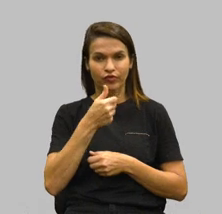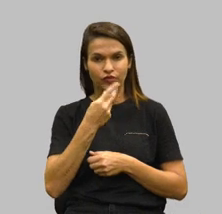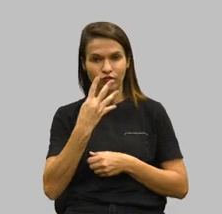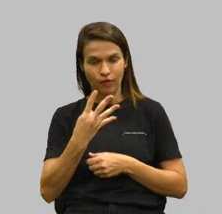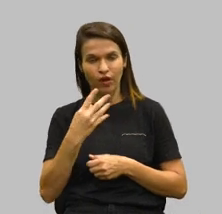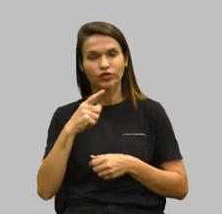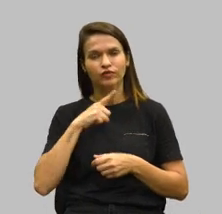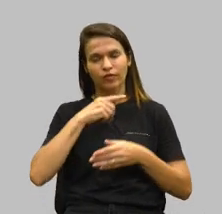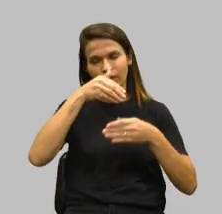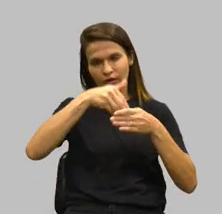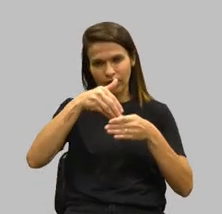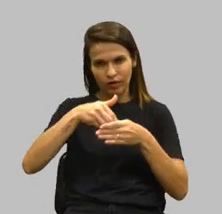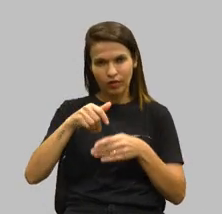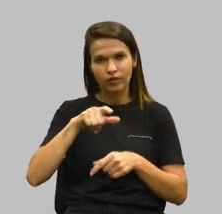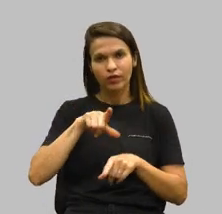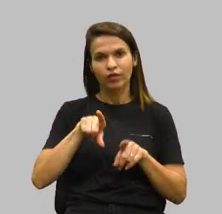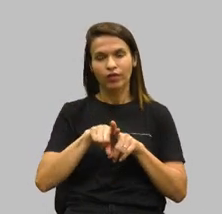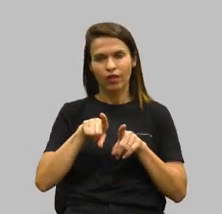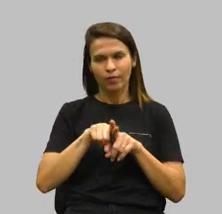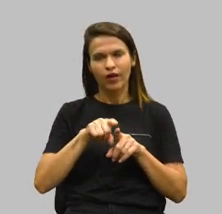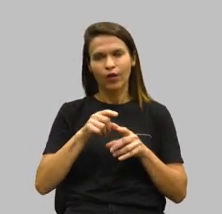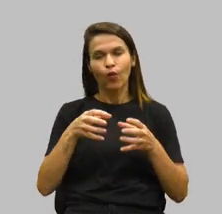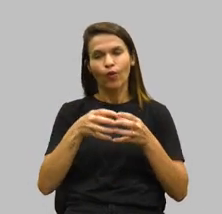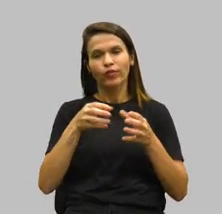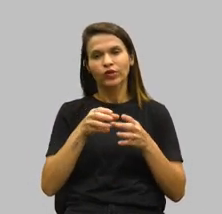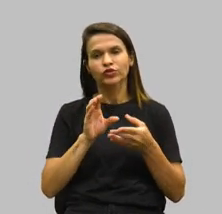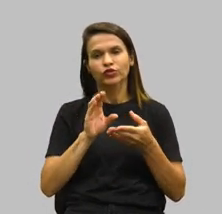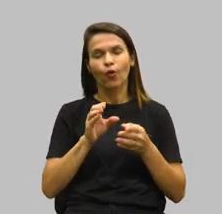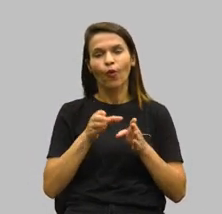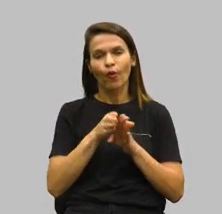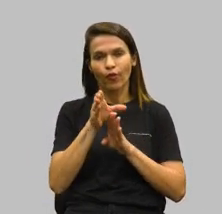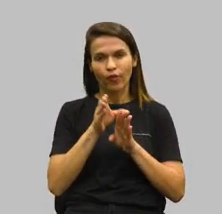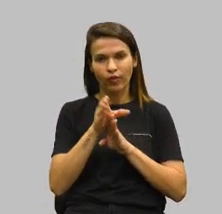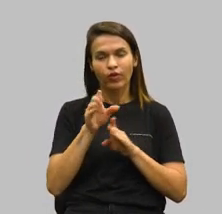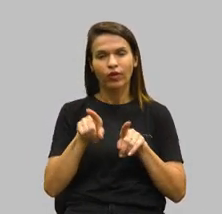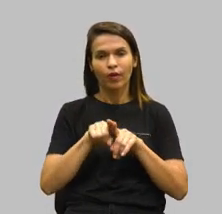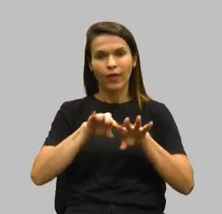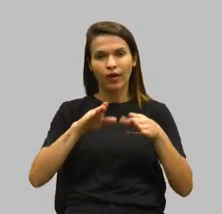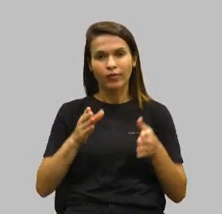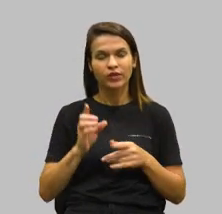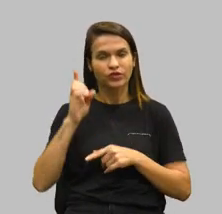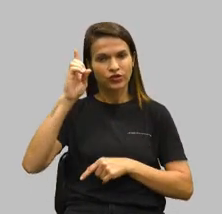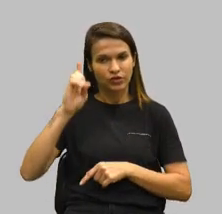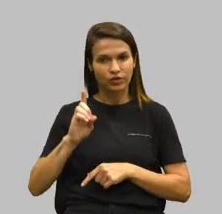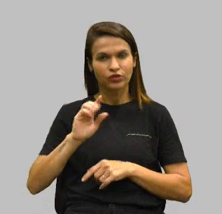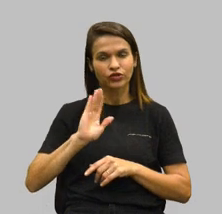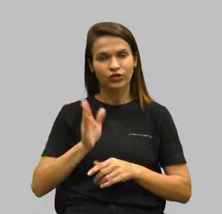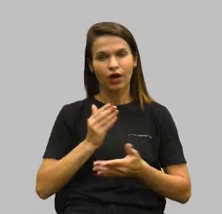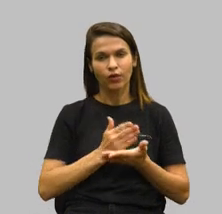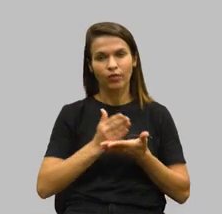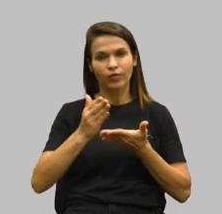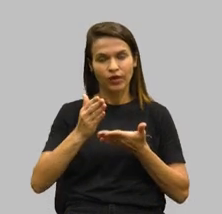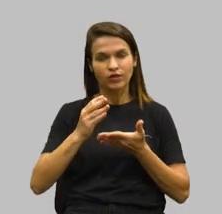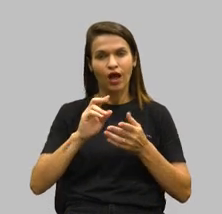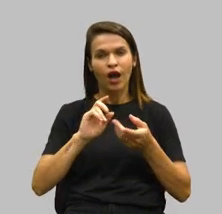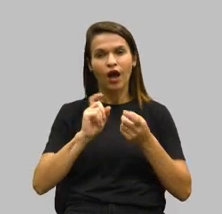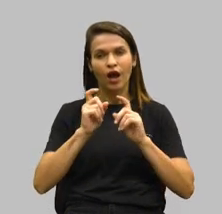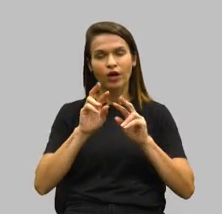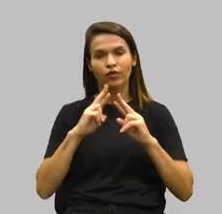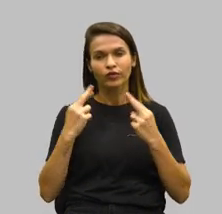eleições tivemos posse das conselheiras e definição da mesa diretora e também já iniciamos as reuniões